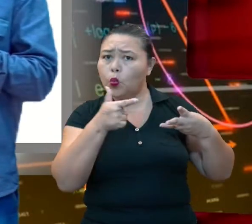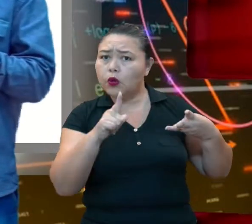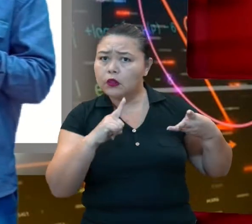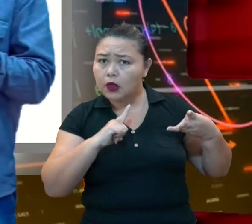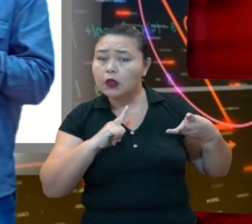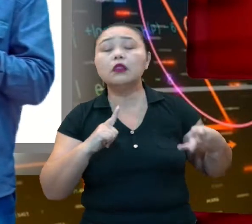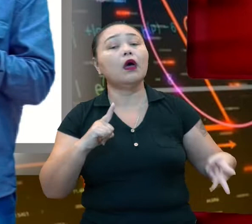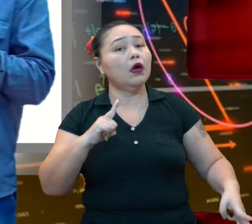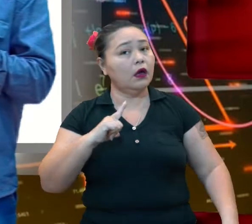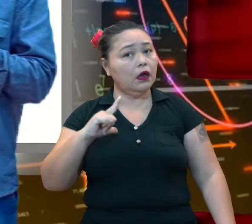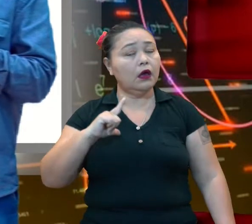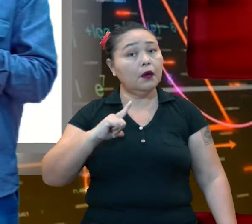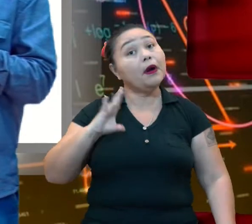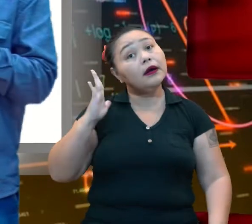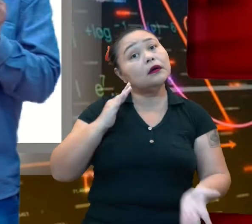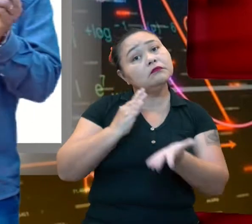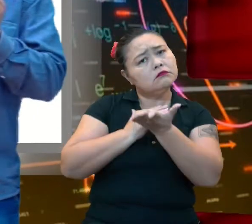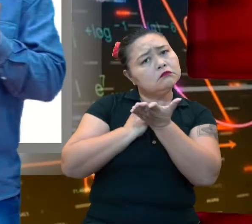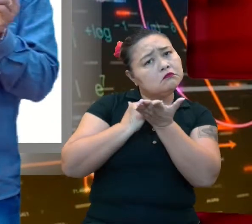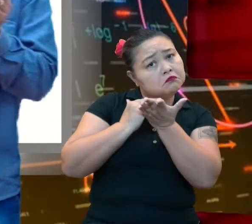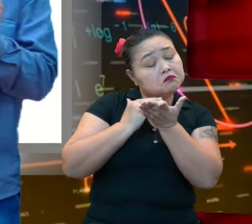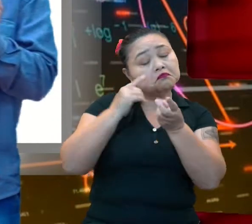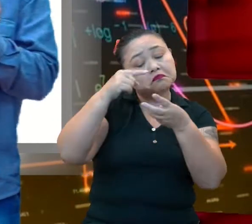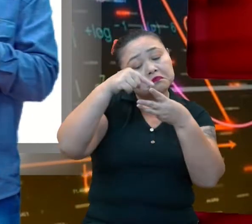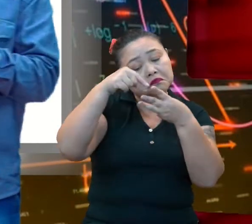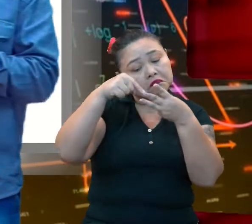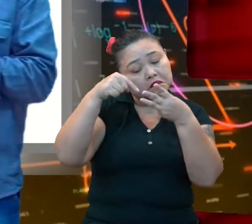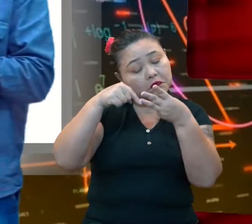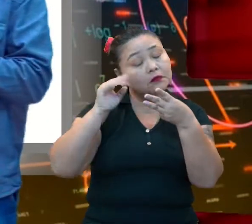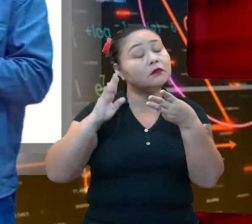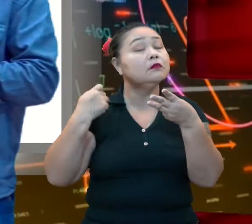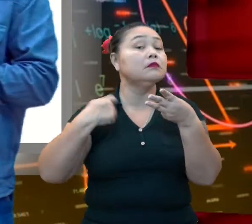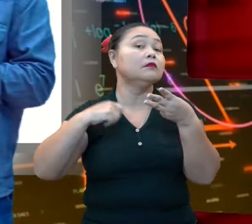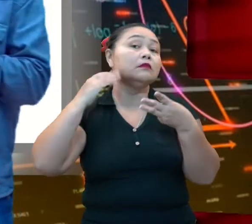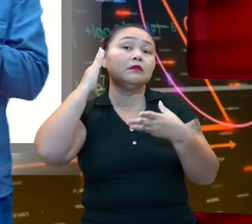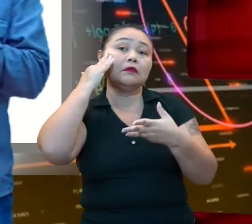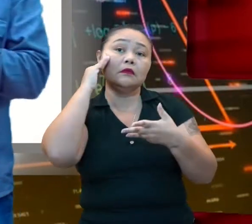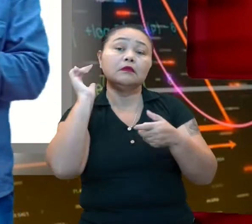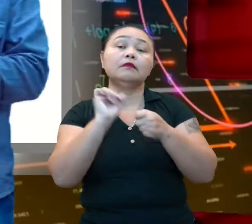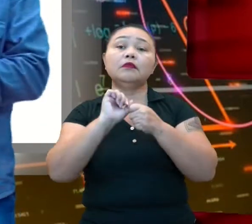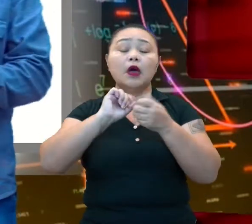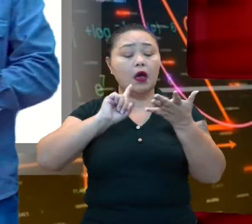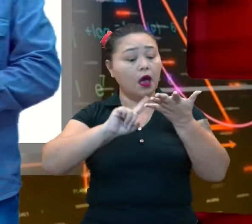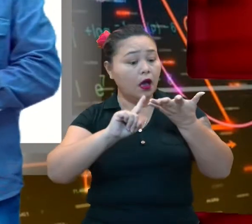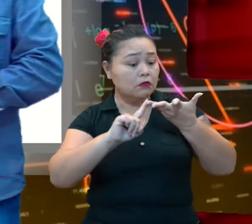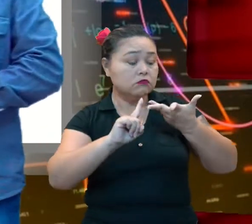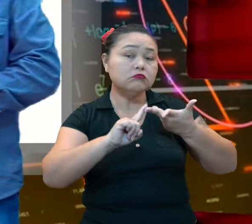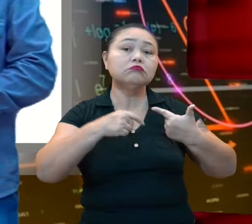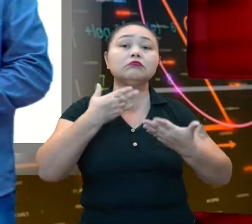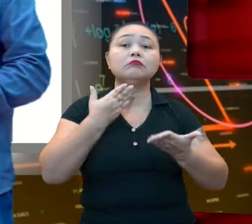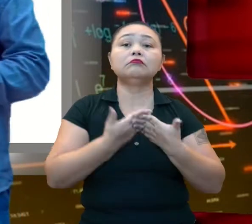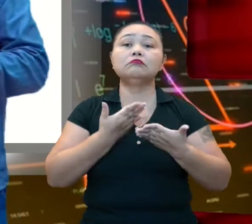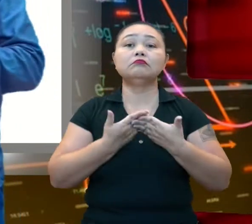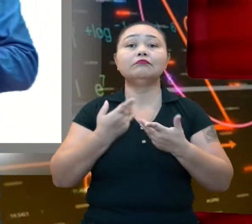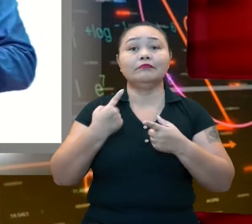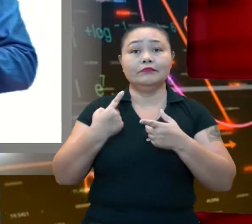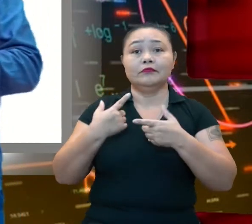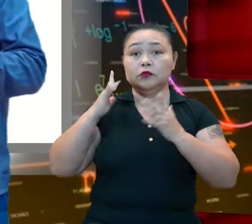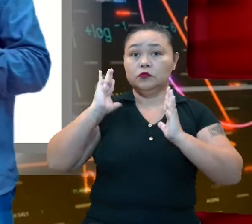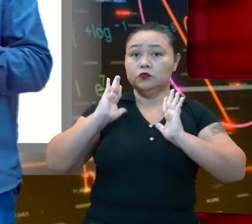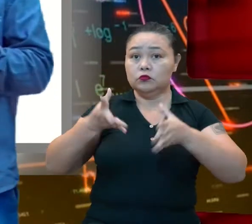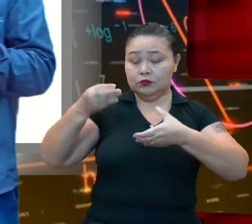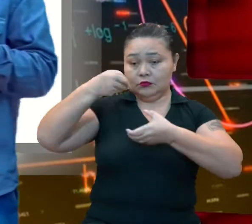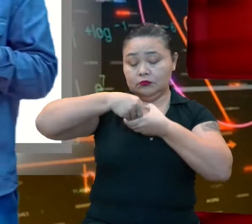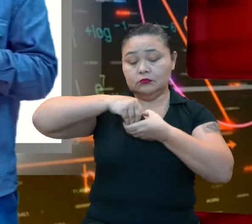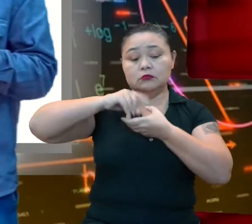a princípio são essas três. E aí precisamos entender, já fizemos várias aulas e isso vai ficar bem legal porque, olha, não